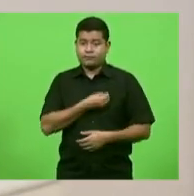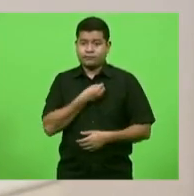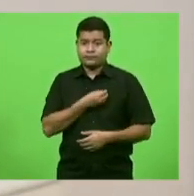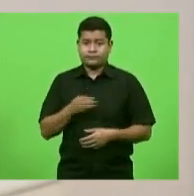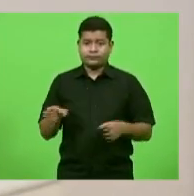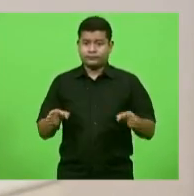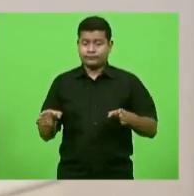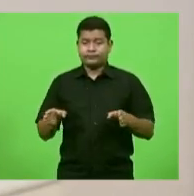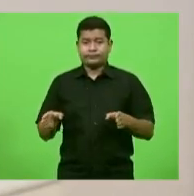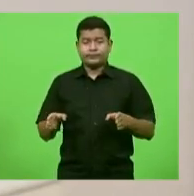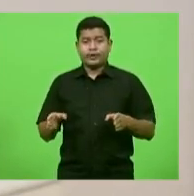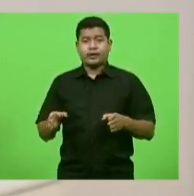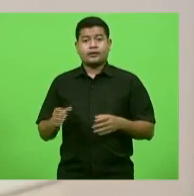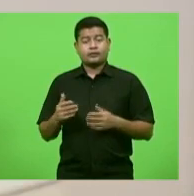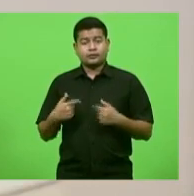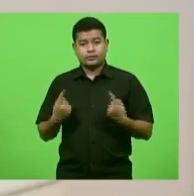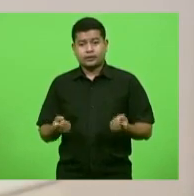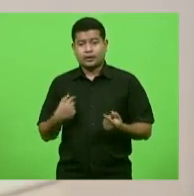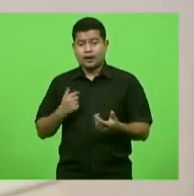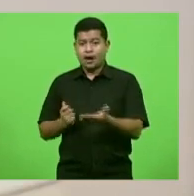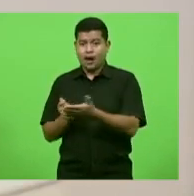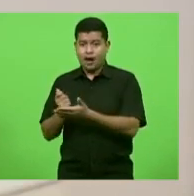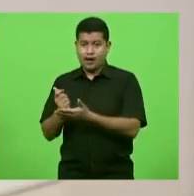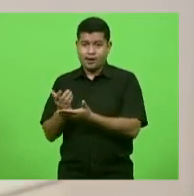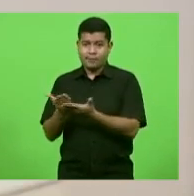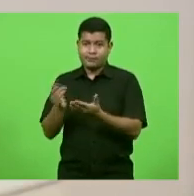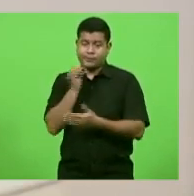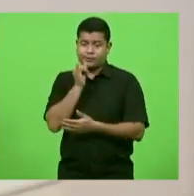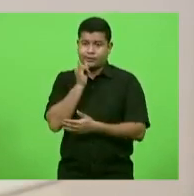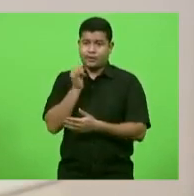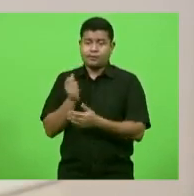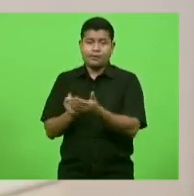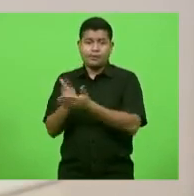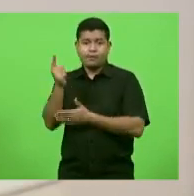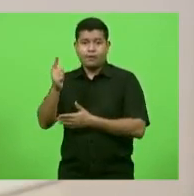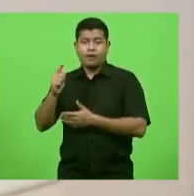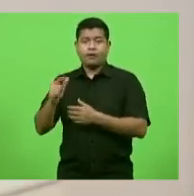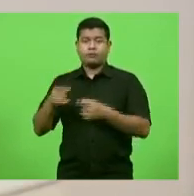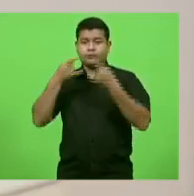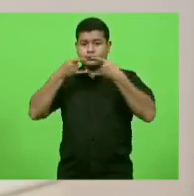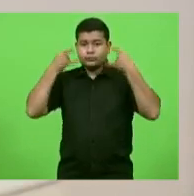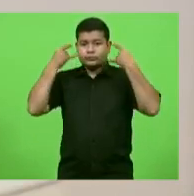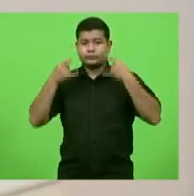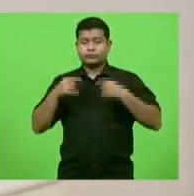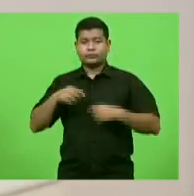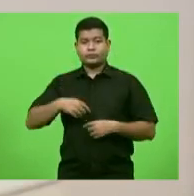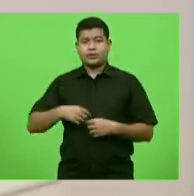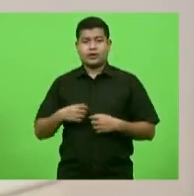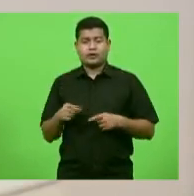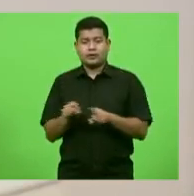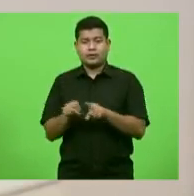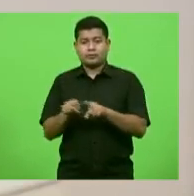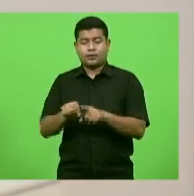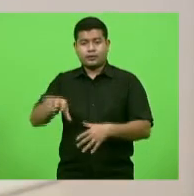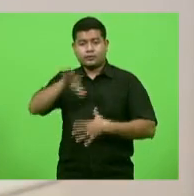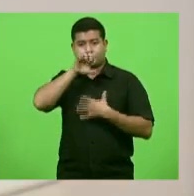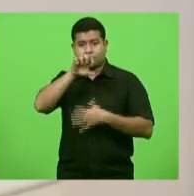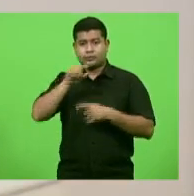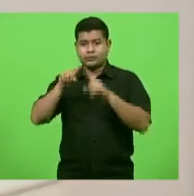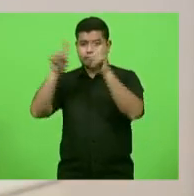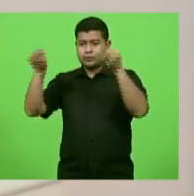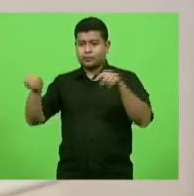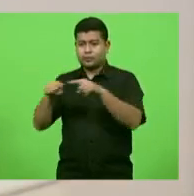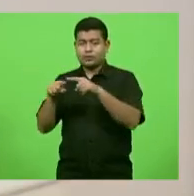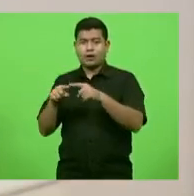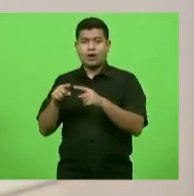a questão da aquisição de insumos como EPI, máscaras, luvas, aventais, ventiladores pulmonares, monitores,